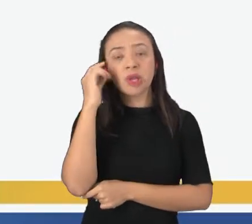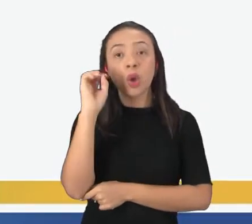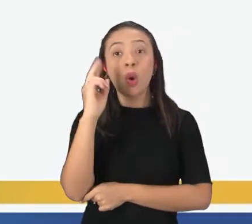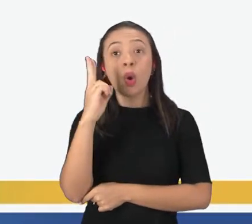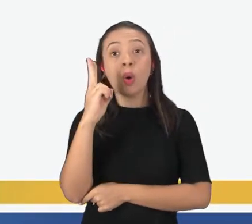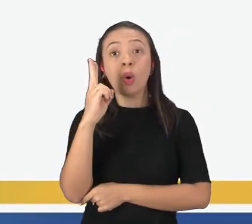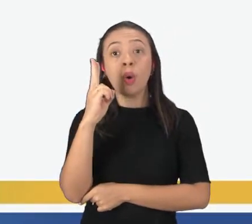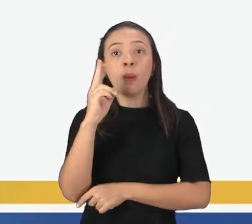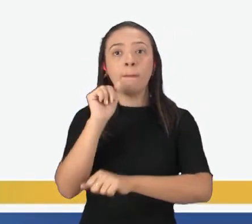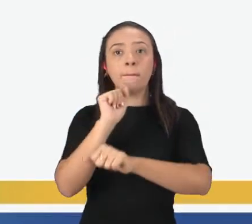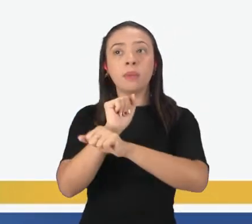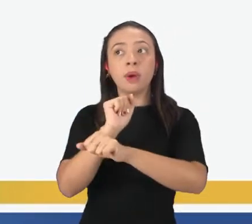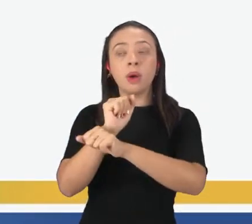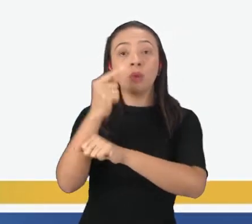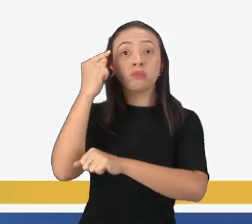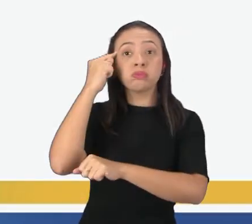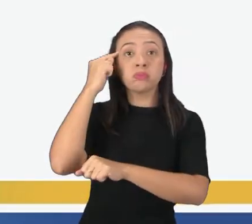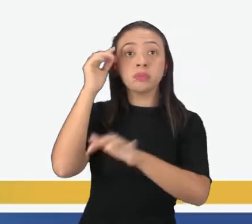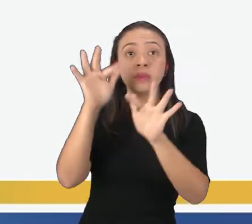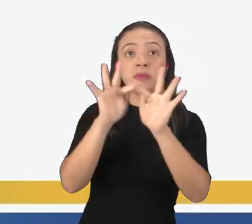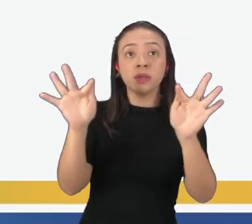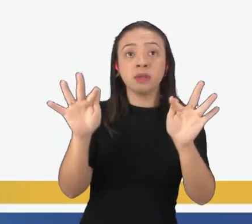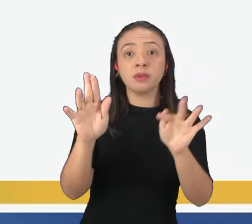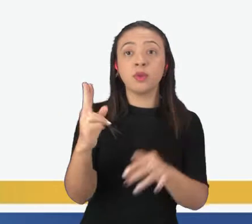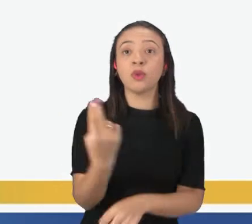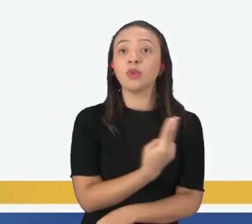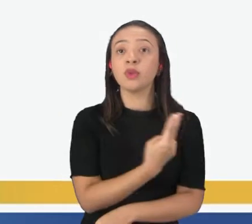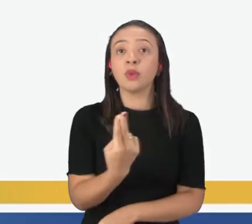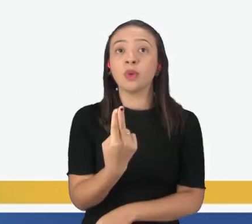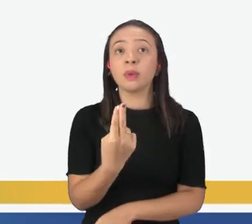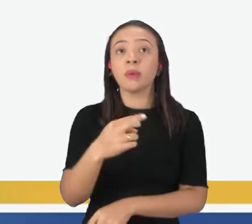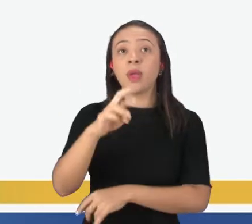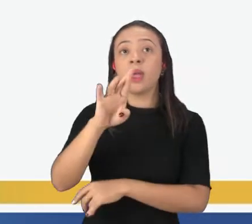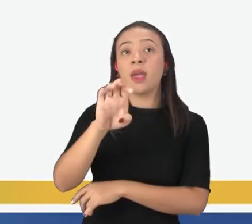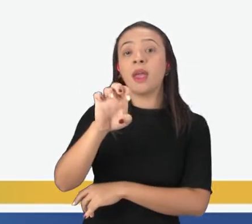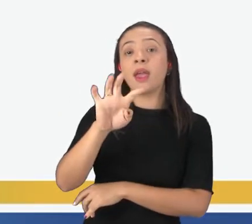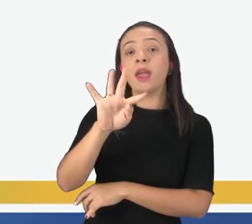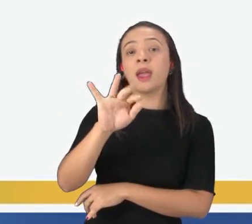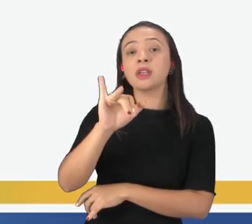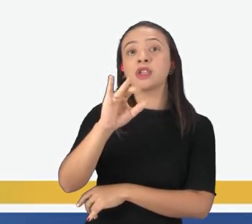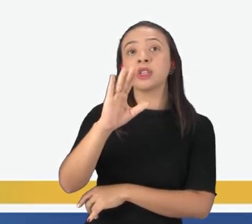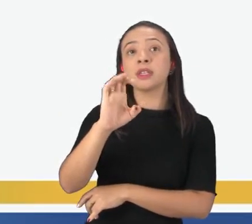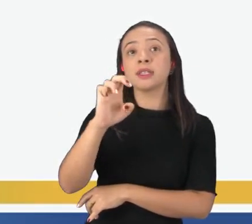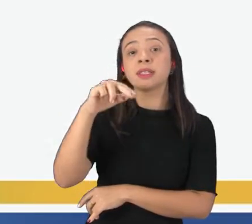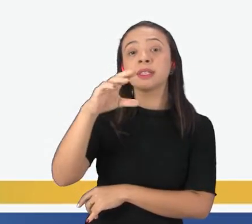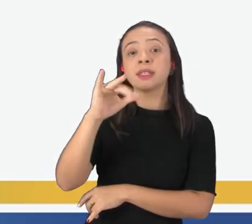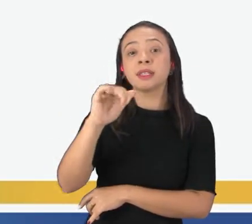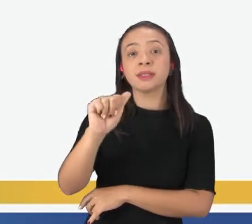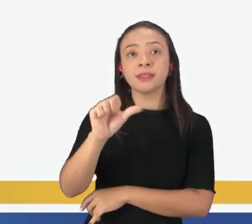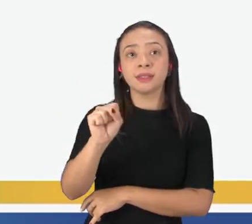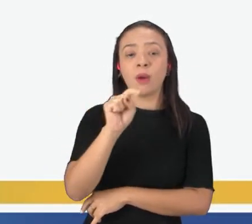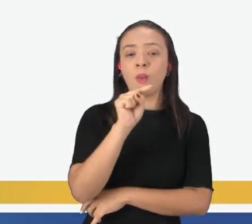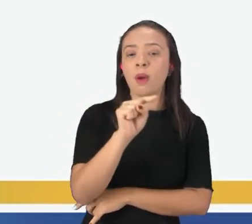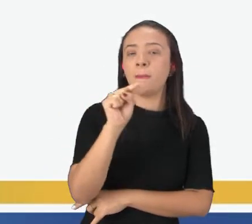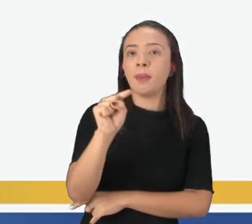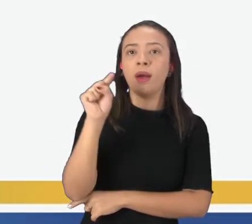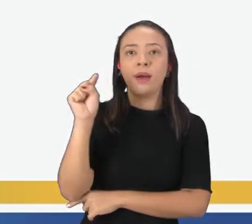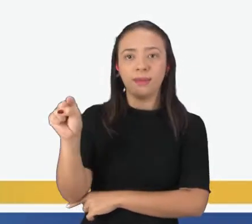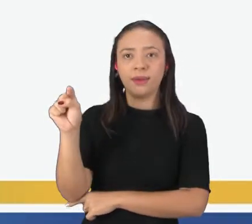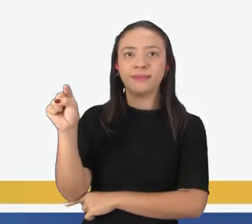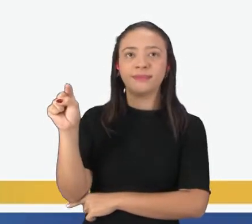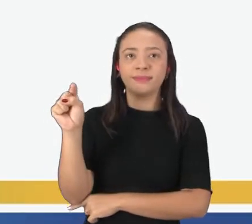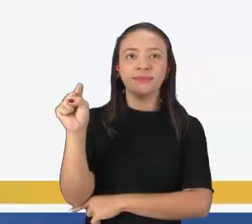do pensamento na frase. Somos chamadas reticências. Olha só qual foram apresentadas aí,